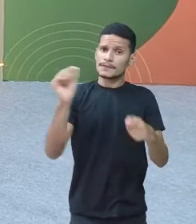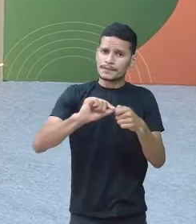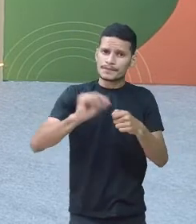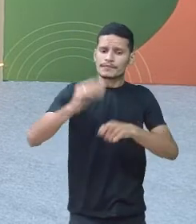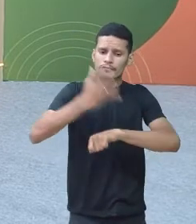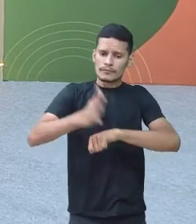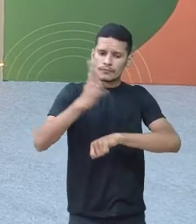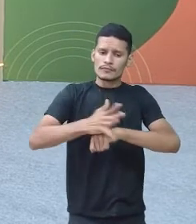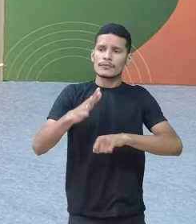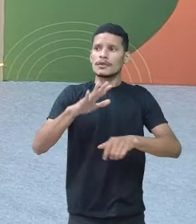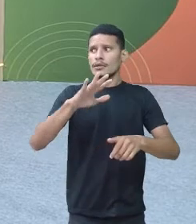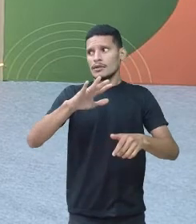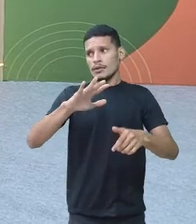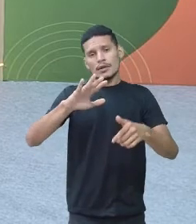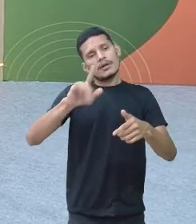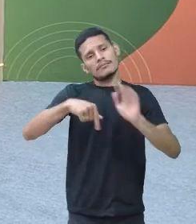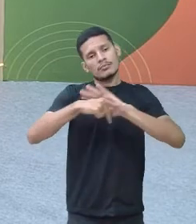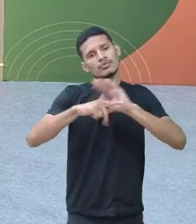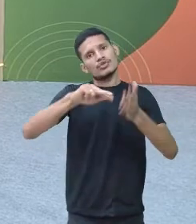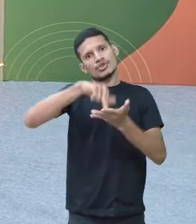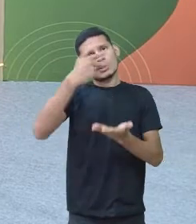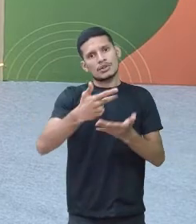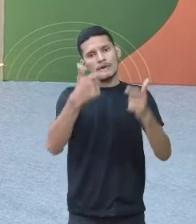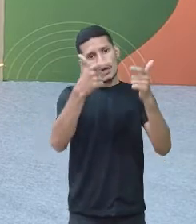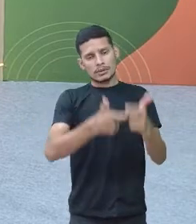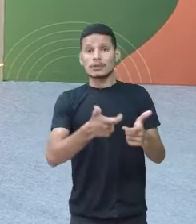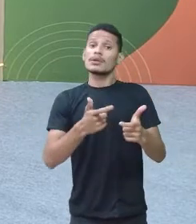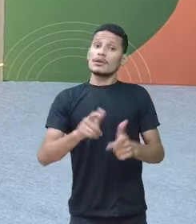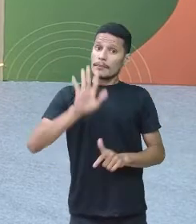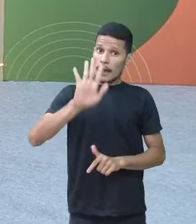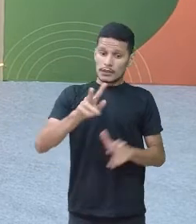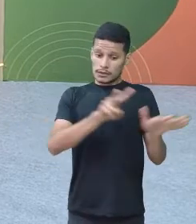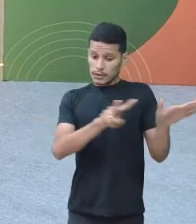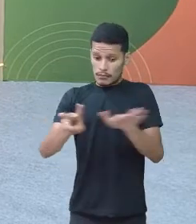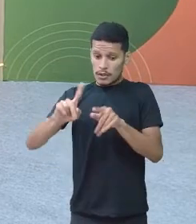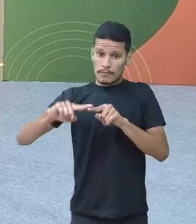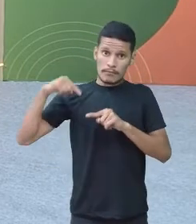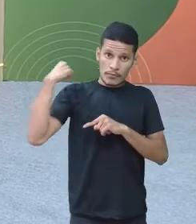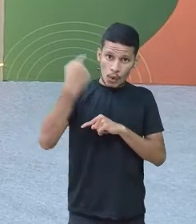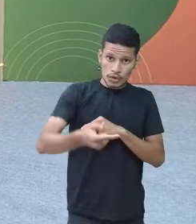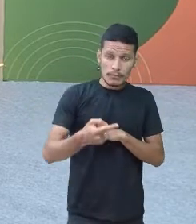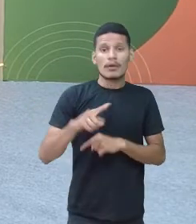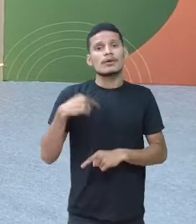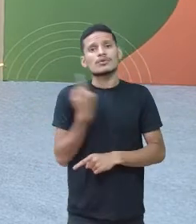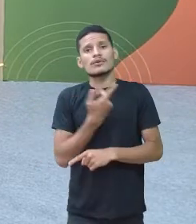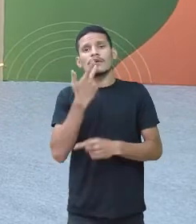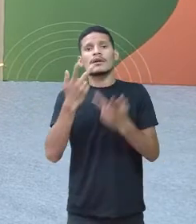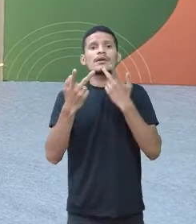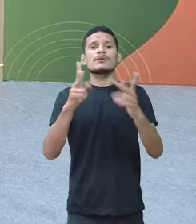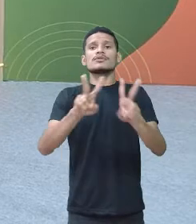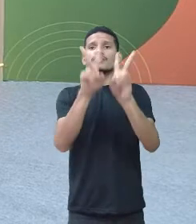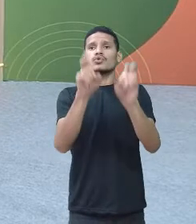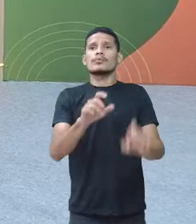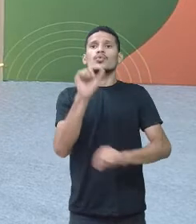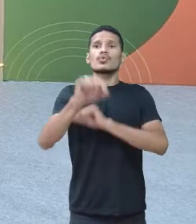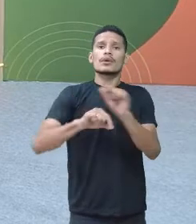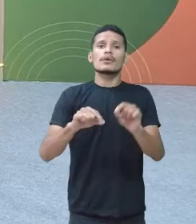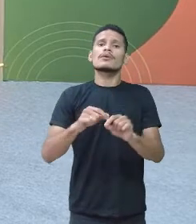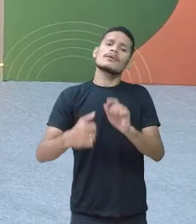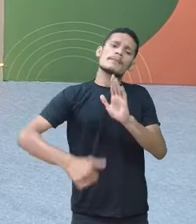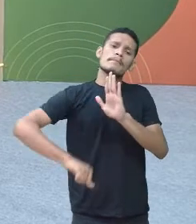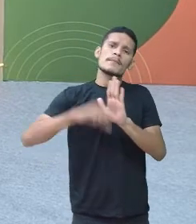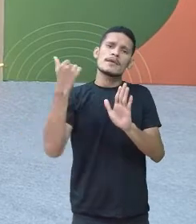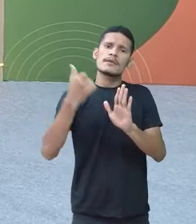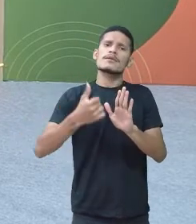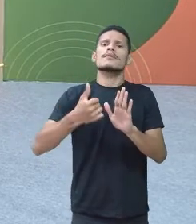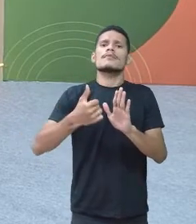ginástica localizada. E aí eu já vou adiantando que na semana que vem a gente vai estar falando sobre princípios